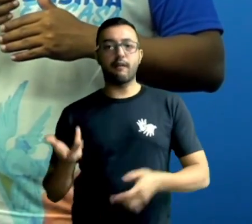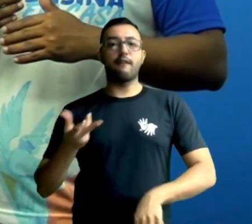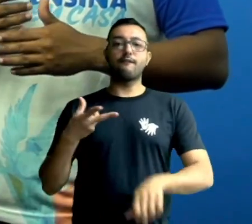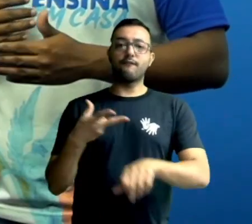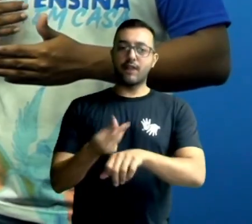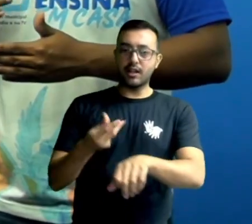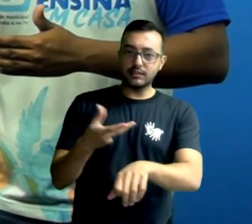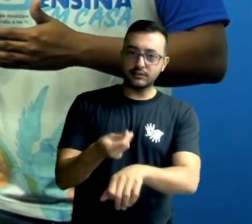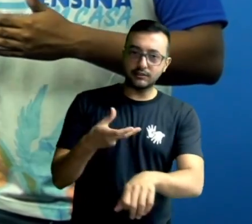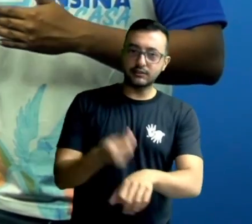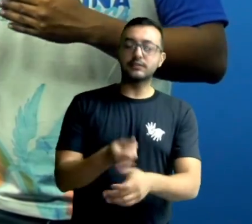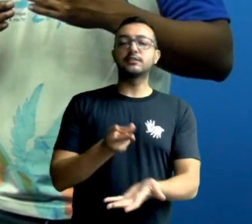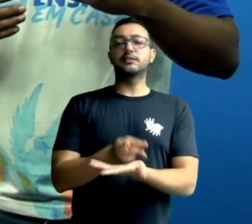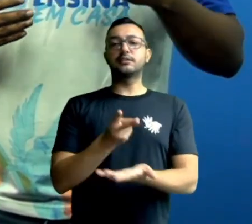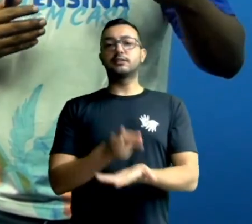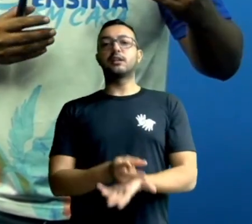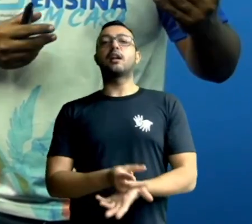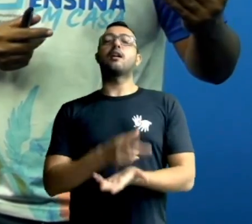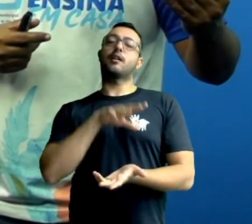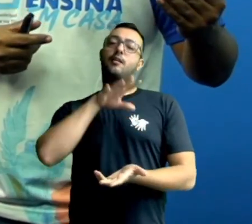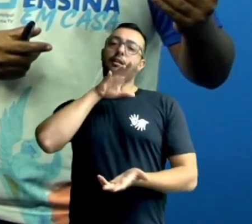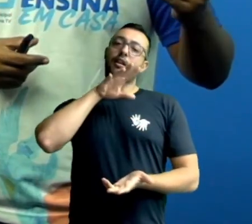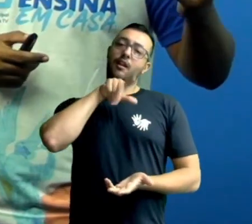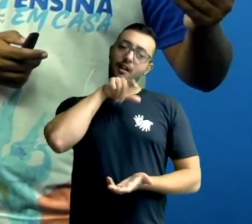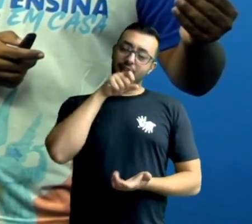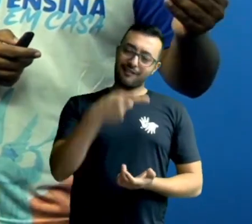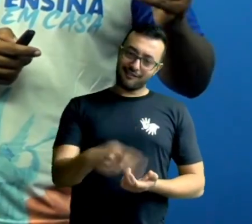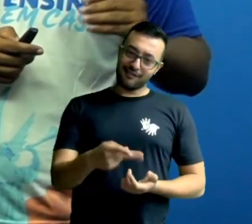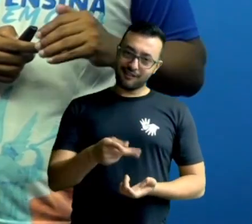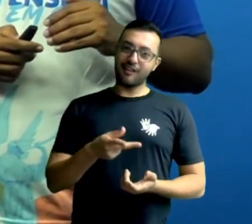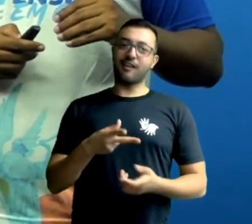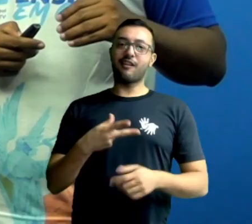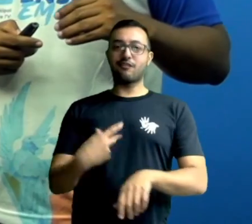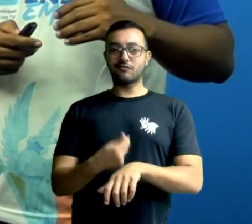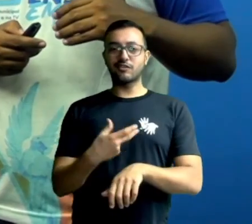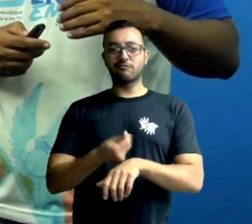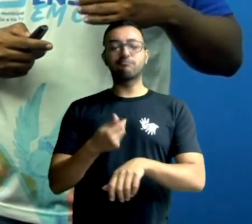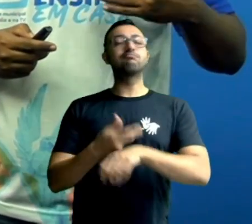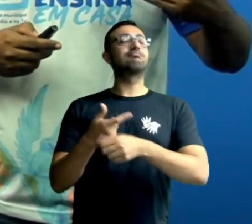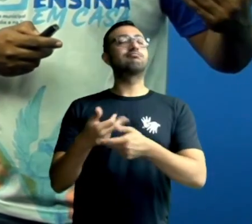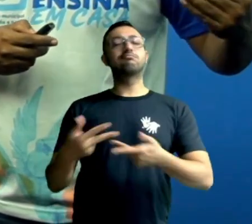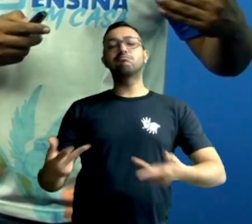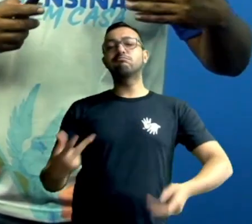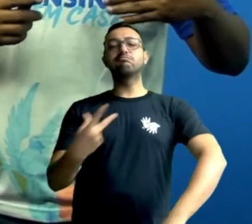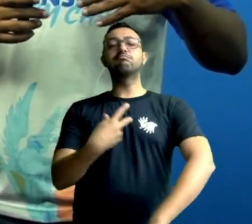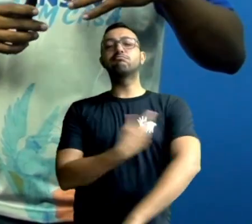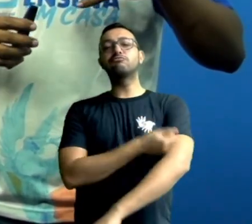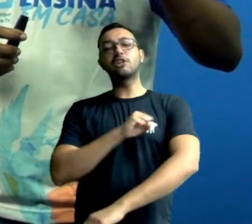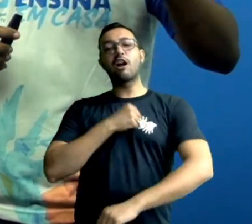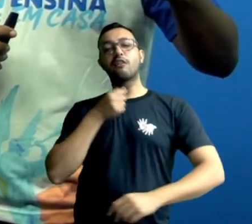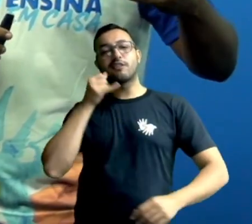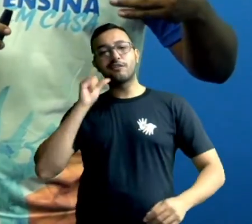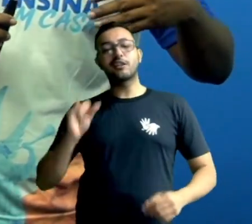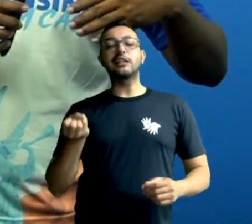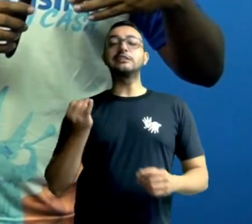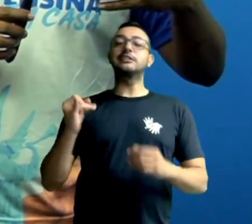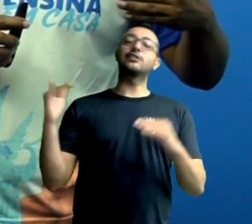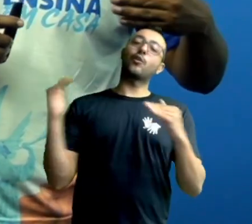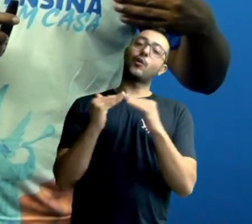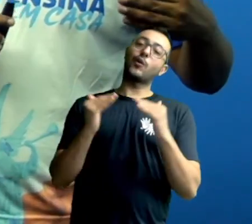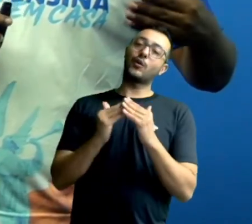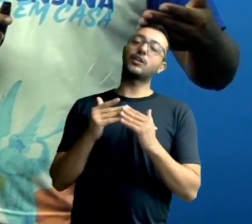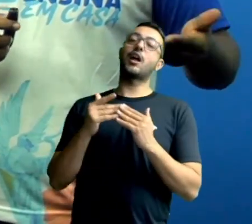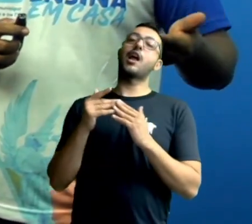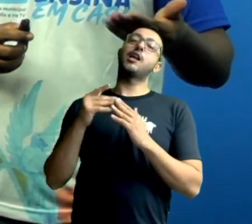vacinando quando necessário, levando esse animal para campanhas de vacinação antirrábica, pois se esse animal teve contato com algum morcego, brincou com